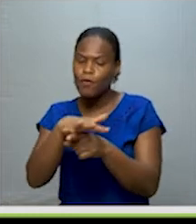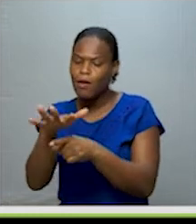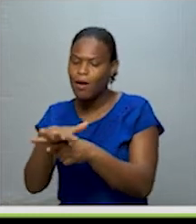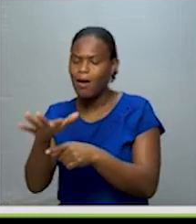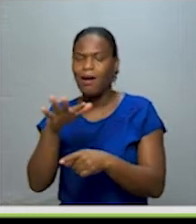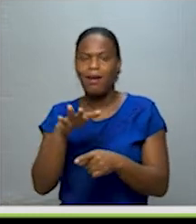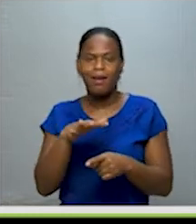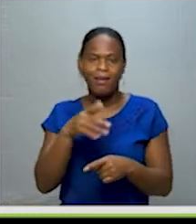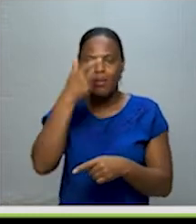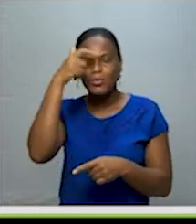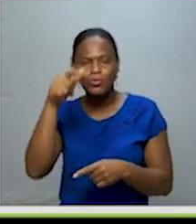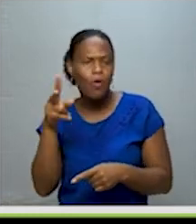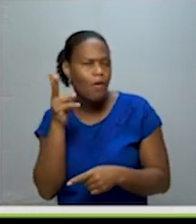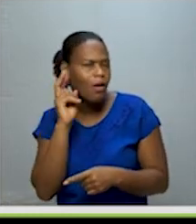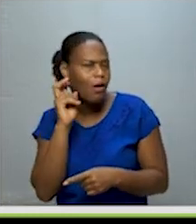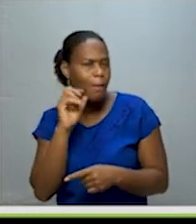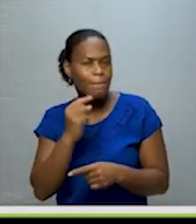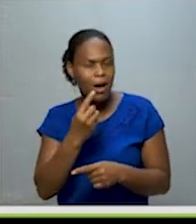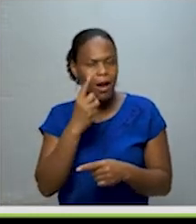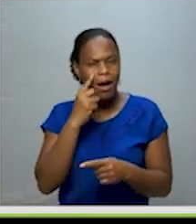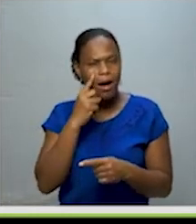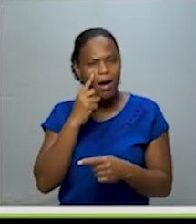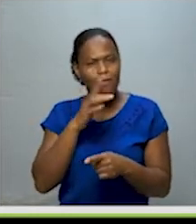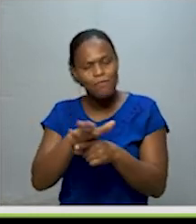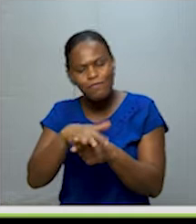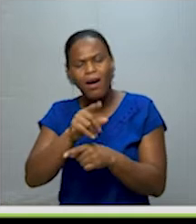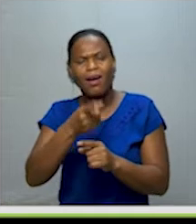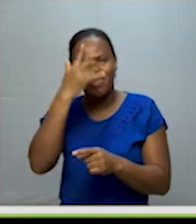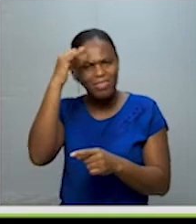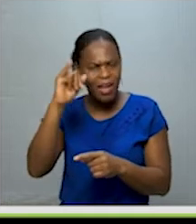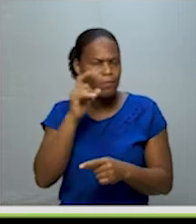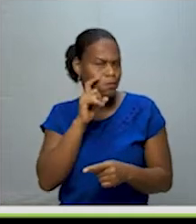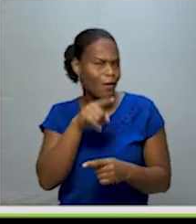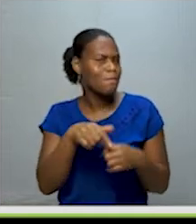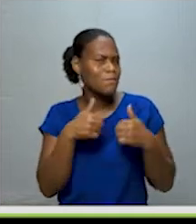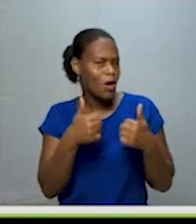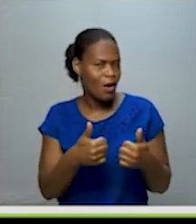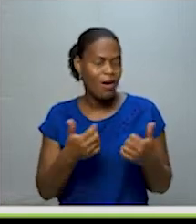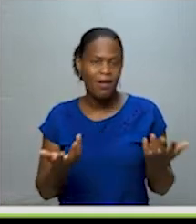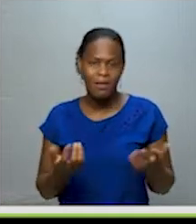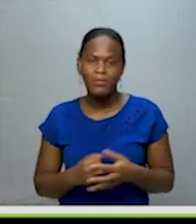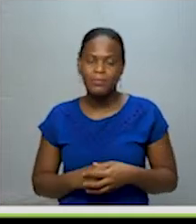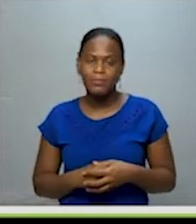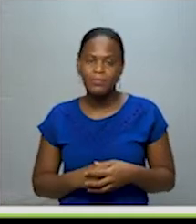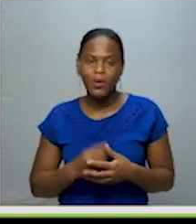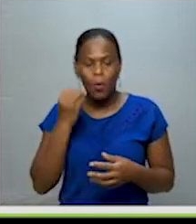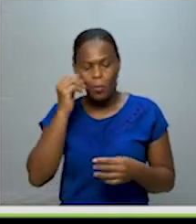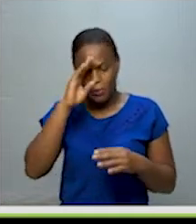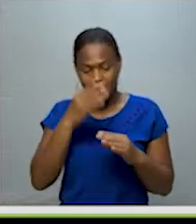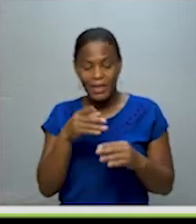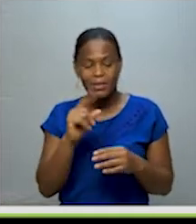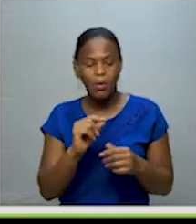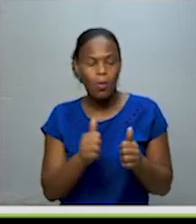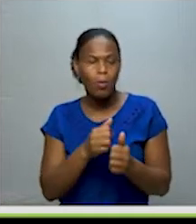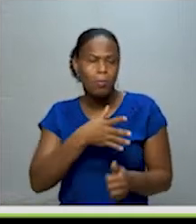e persuadir o ouvinte na tentativa de o convencer de que a ideia defendida é correta. Tal como acontece